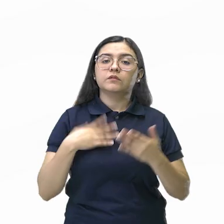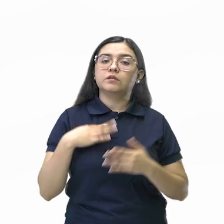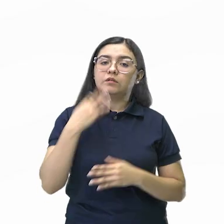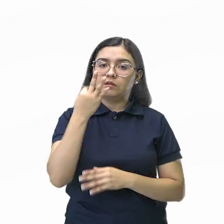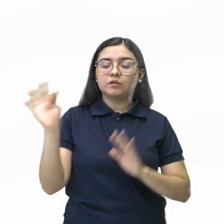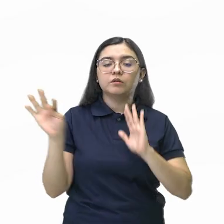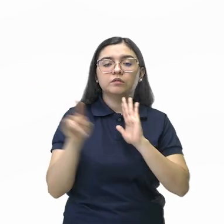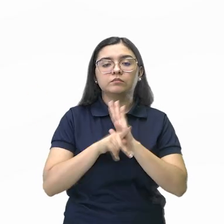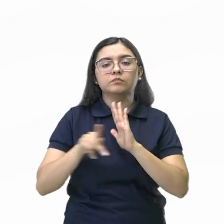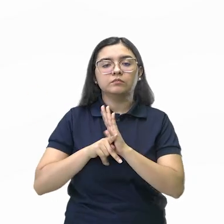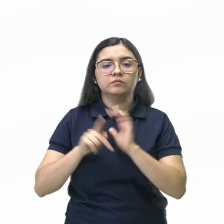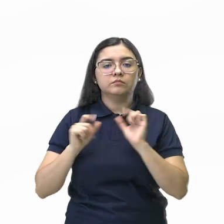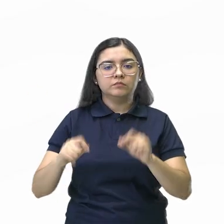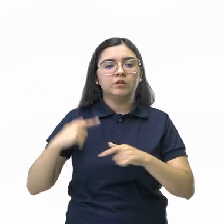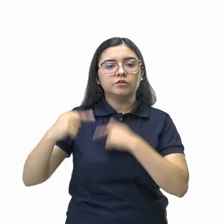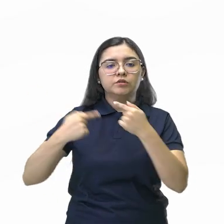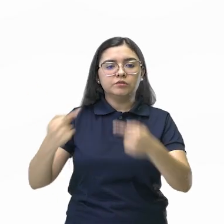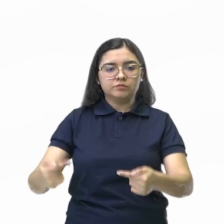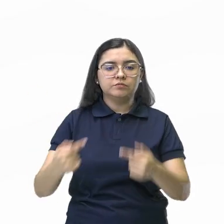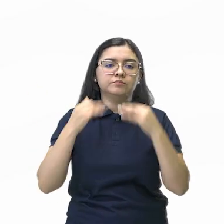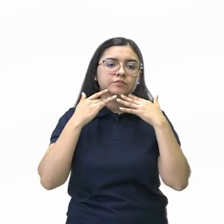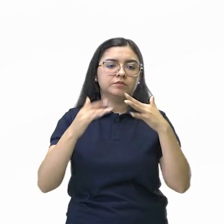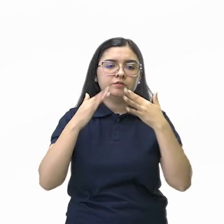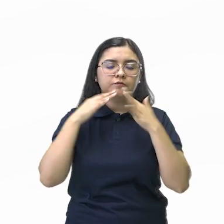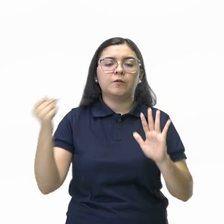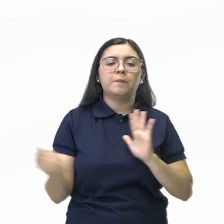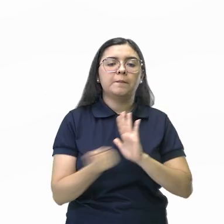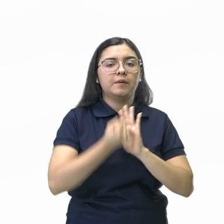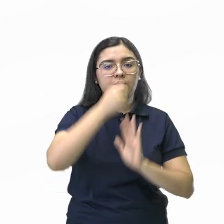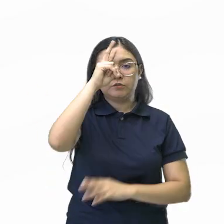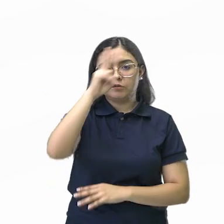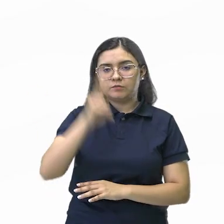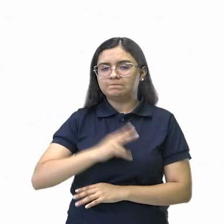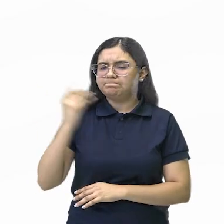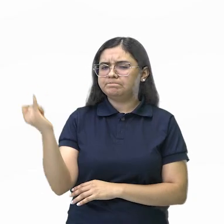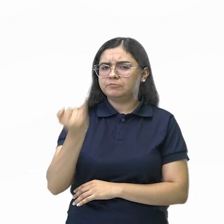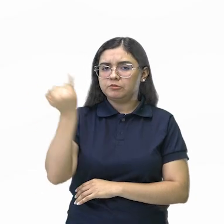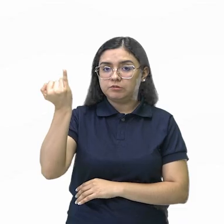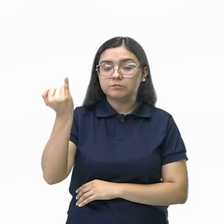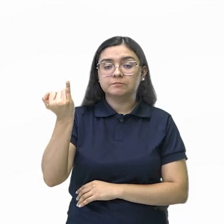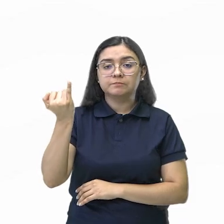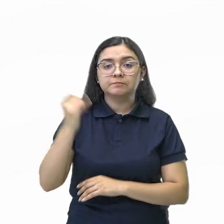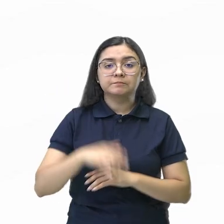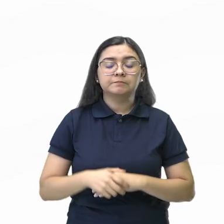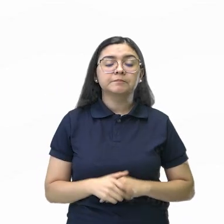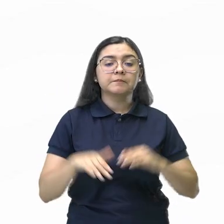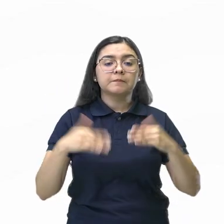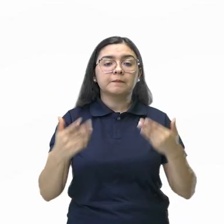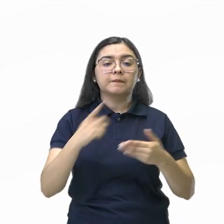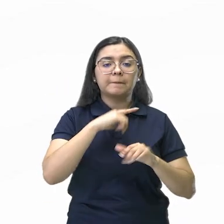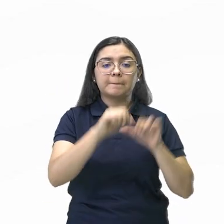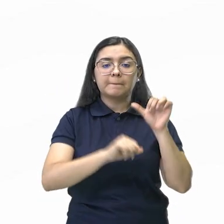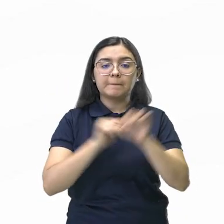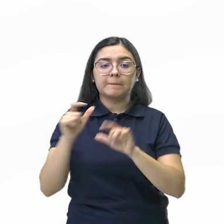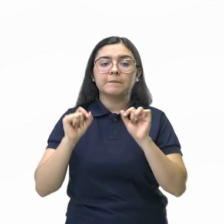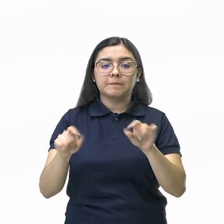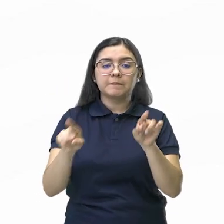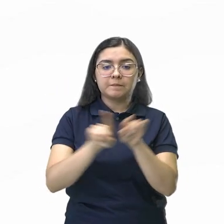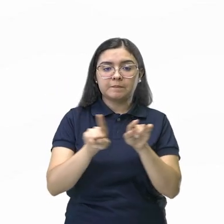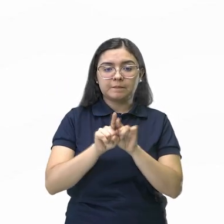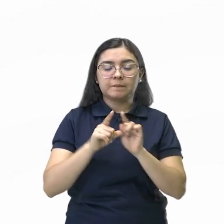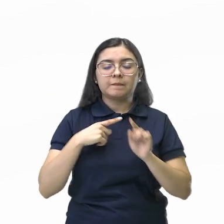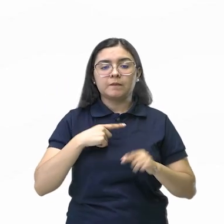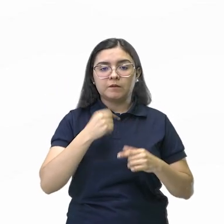da geração espontânea. E isso foi um marco histórico importantíssimo, né, que fez a transição do